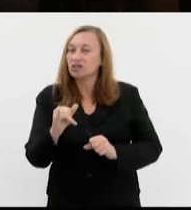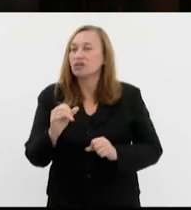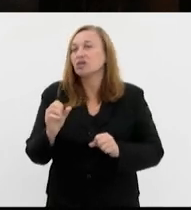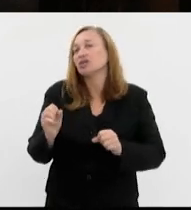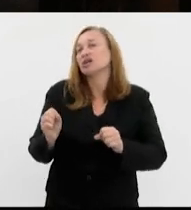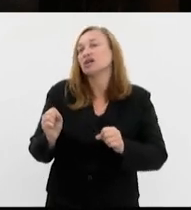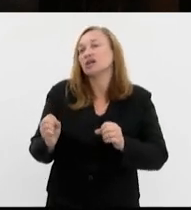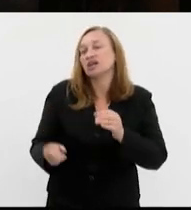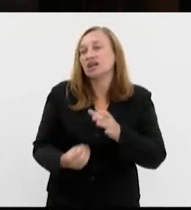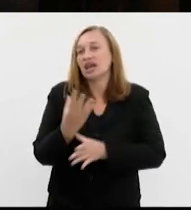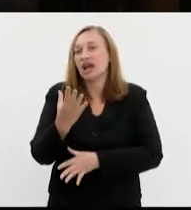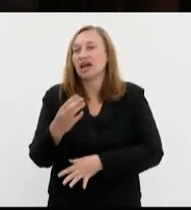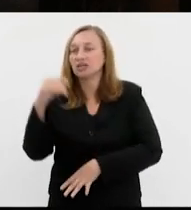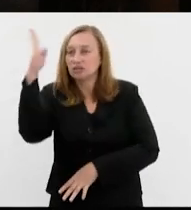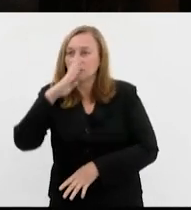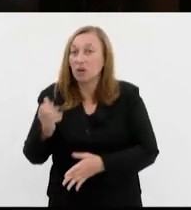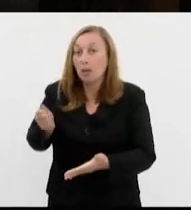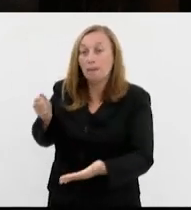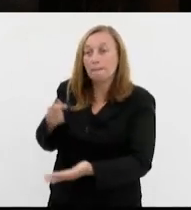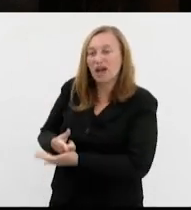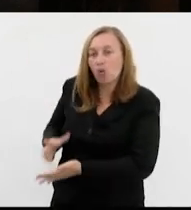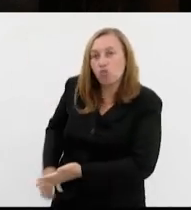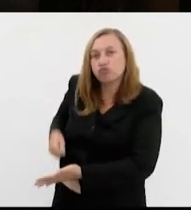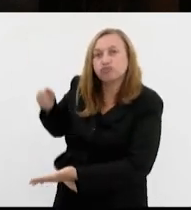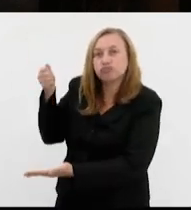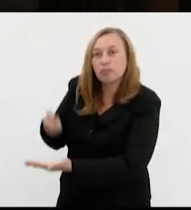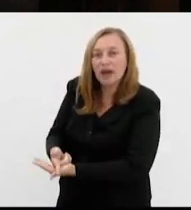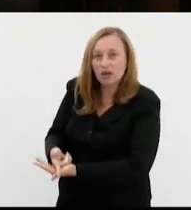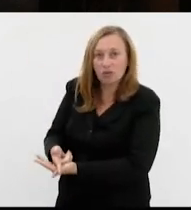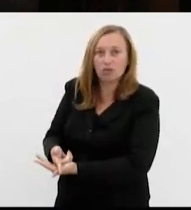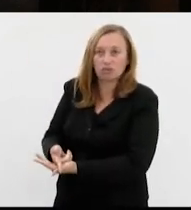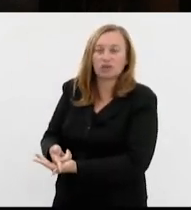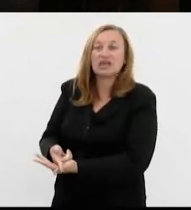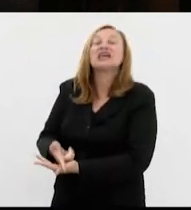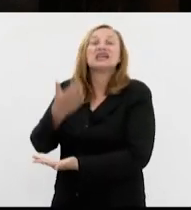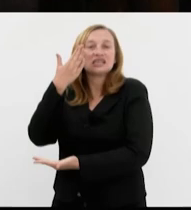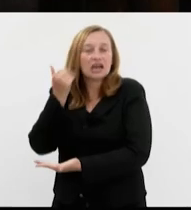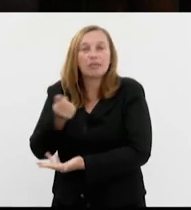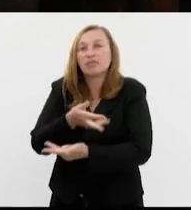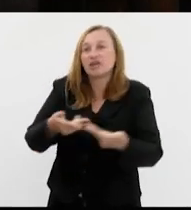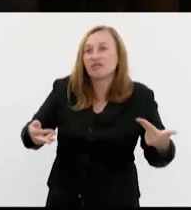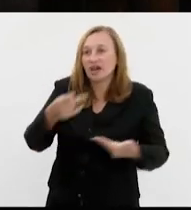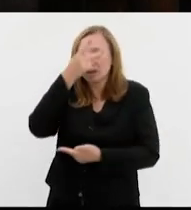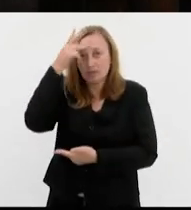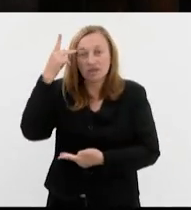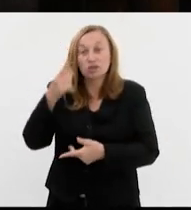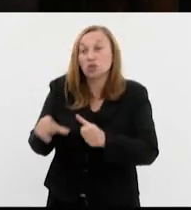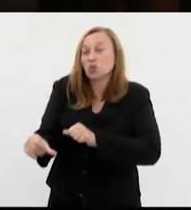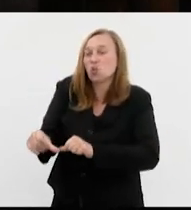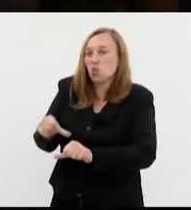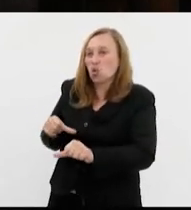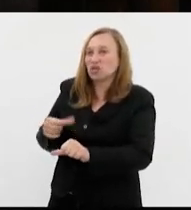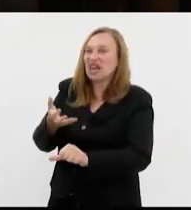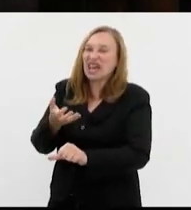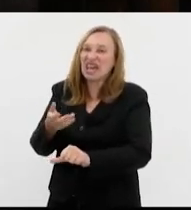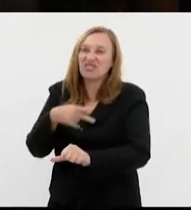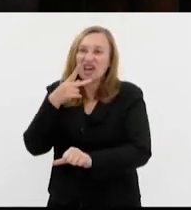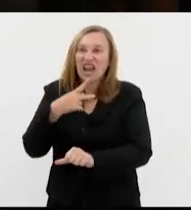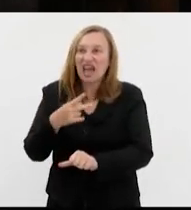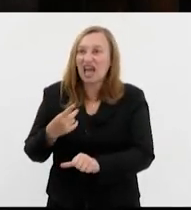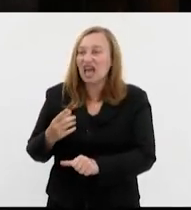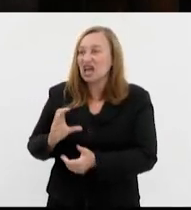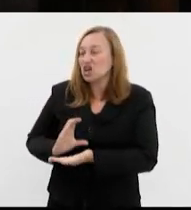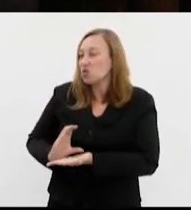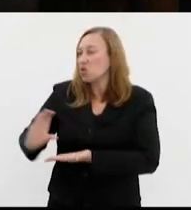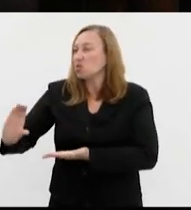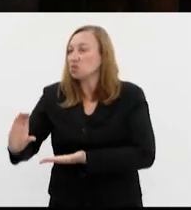portanto, pagou esse recurso do seu bolso. E sabemos que muitas pessoas da oposição querem ficar dizendo que ele usou recurso